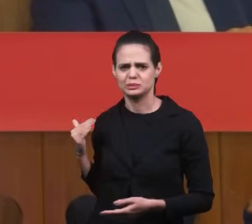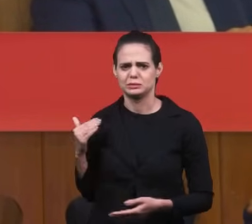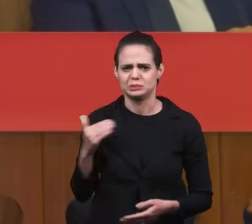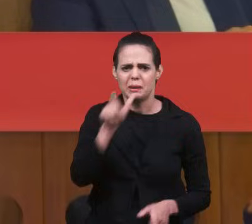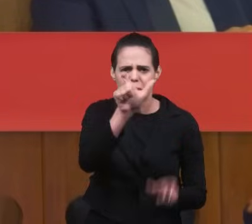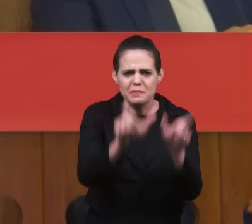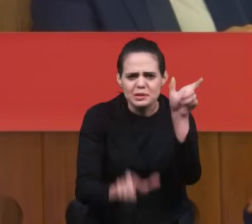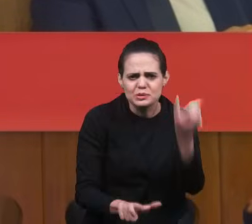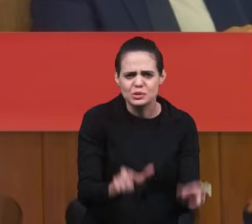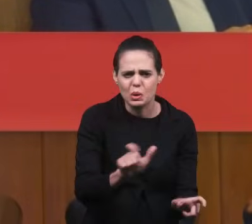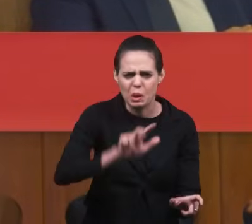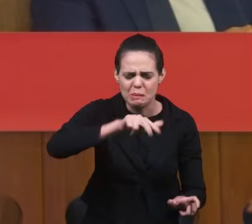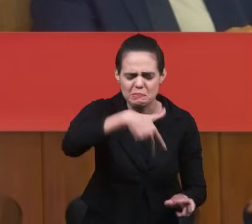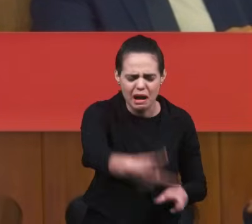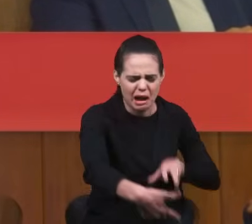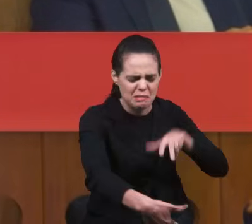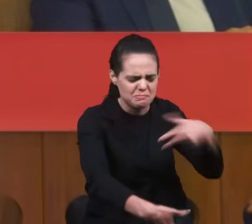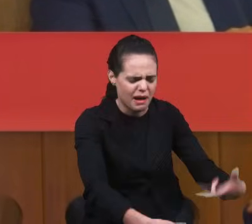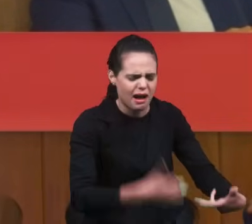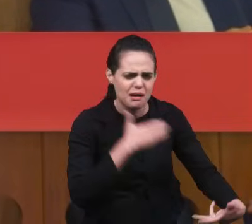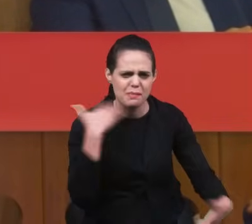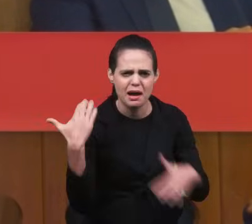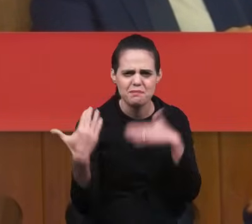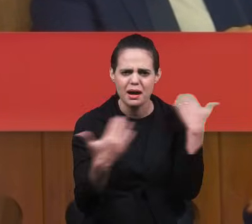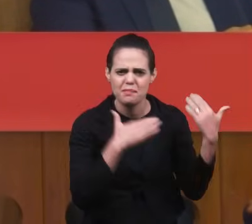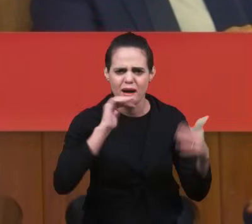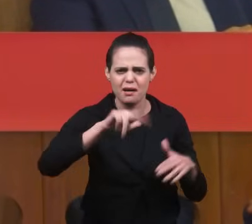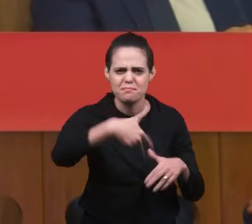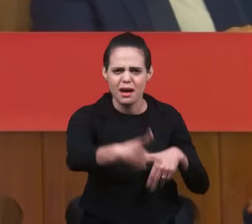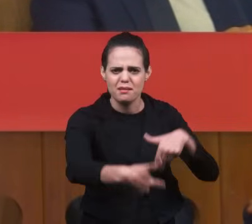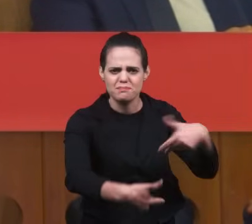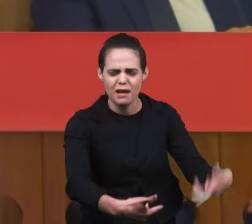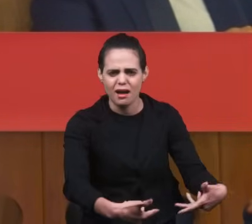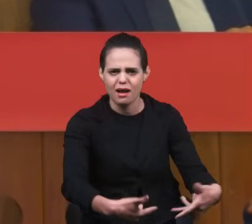assim, mas o povo é esse, não se arrependeu.